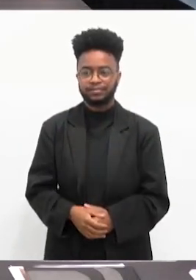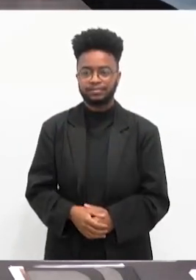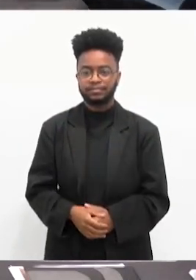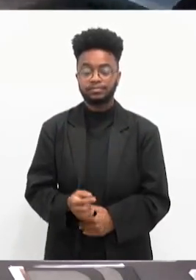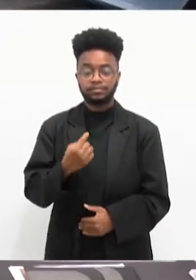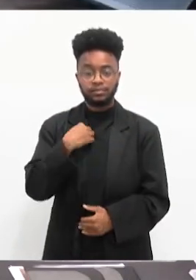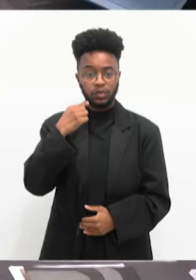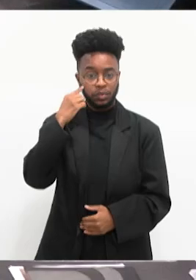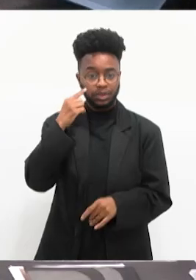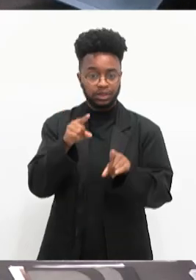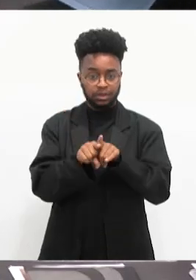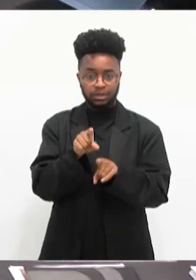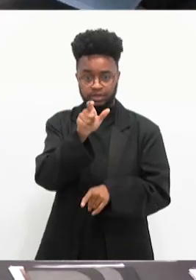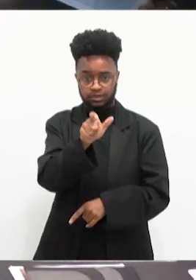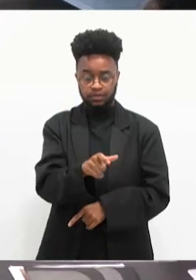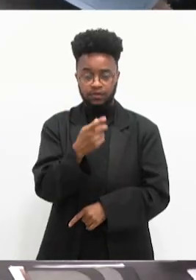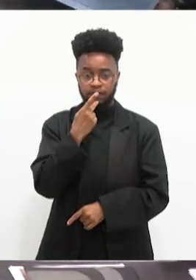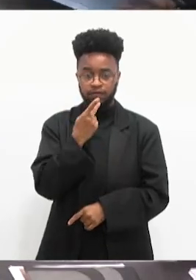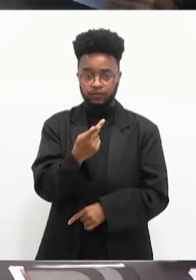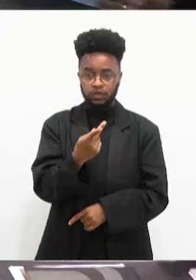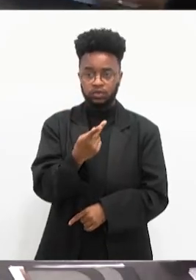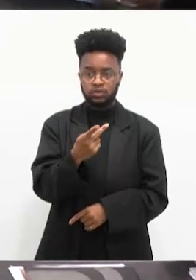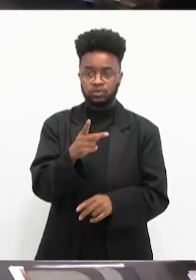Vossa Excelência falou da sua